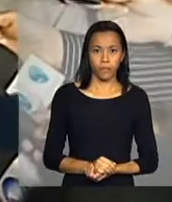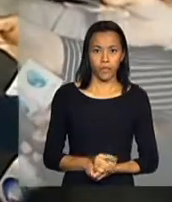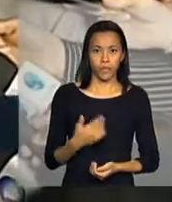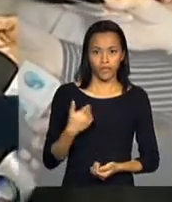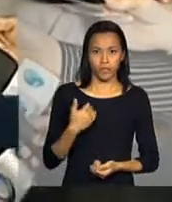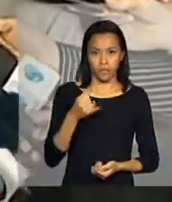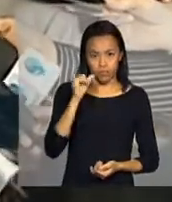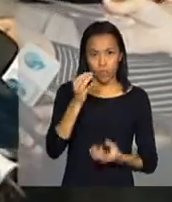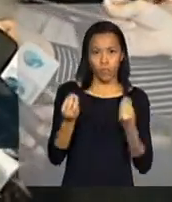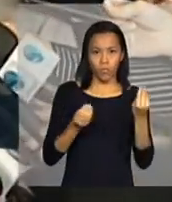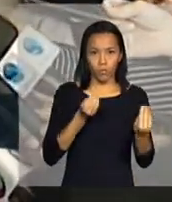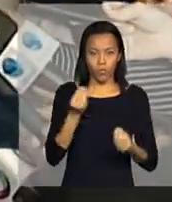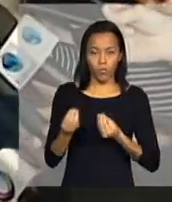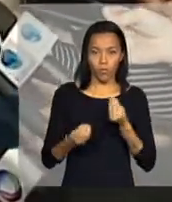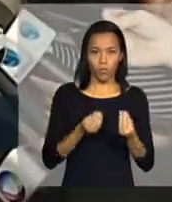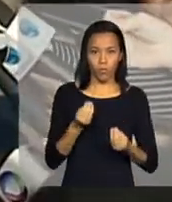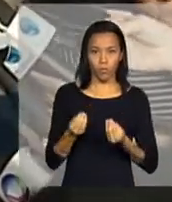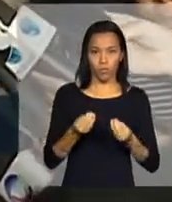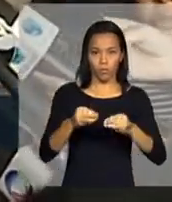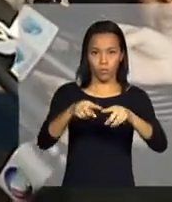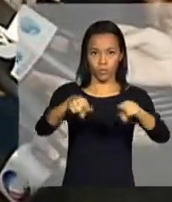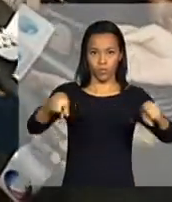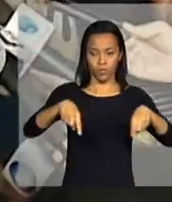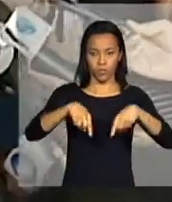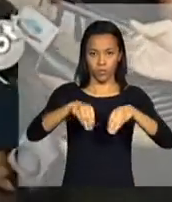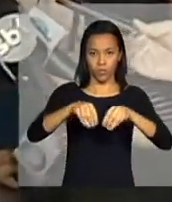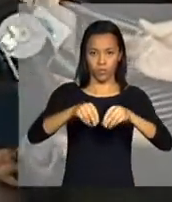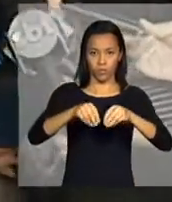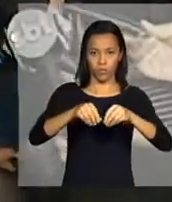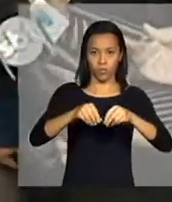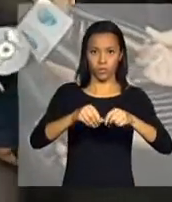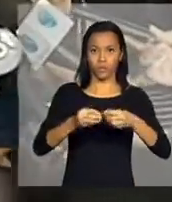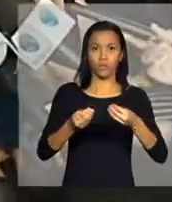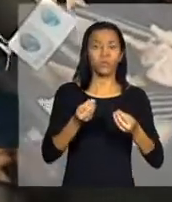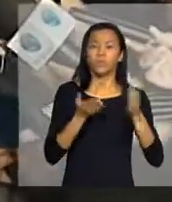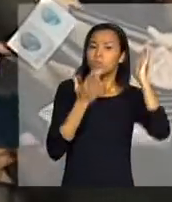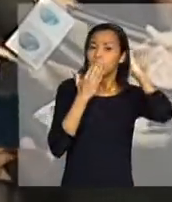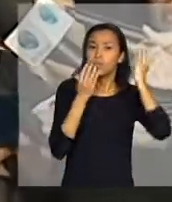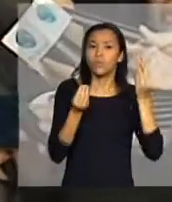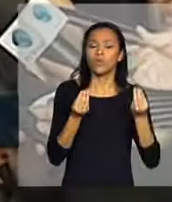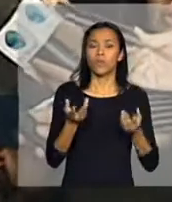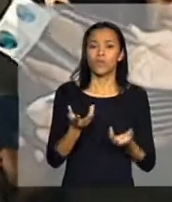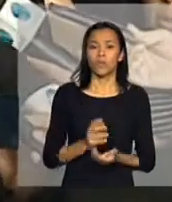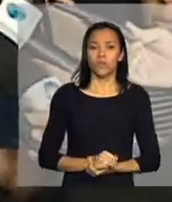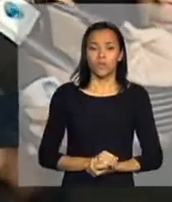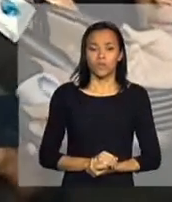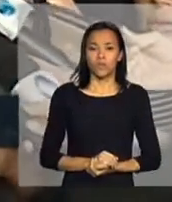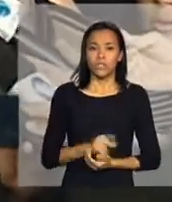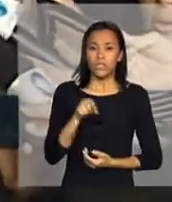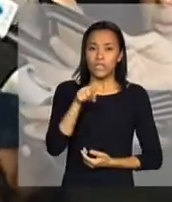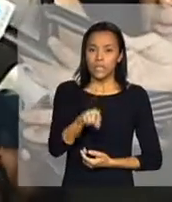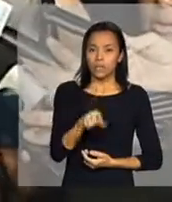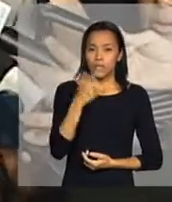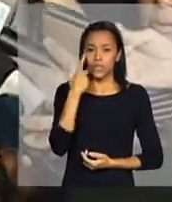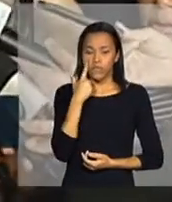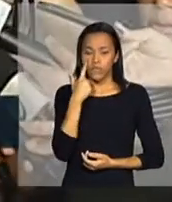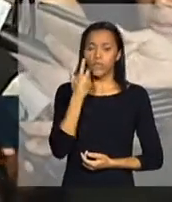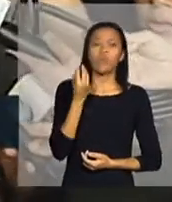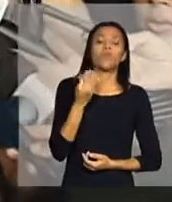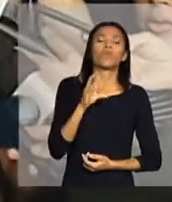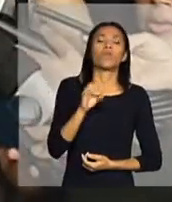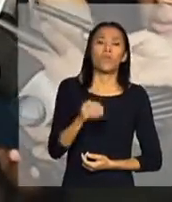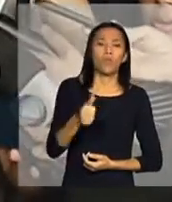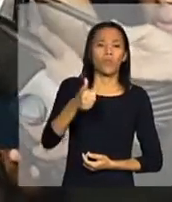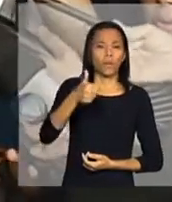impedir a expansão de terras indígenas e novas declarações de terras indígenas? Essa ideia tem a ver com uma análise da situação e na busca